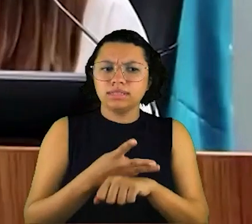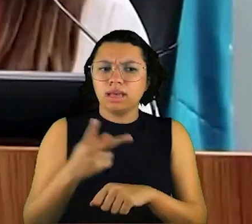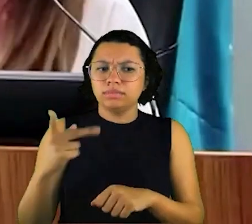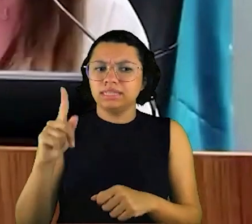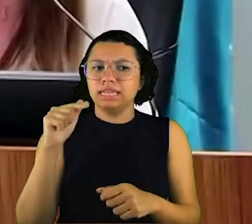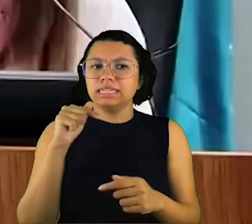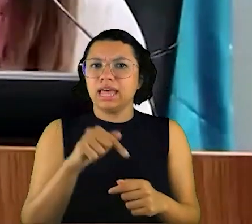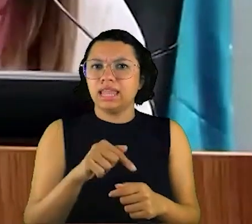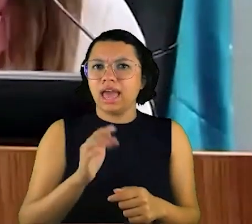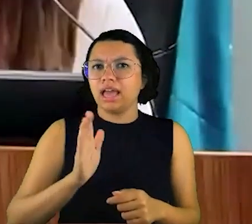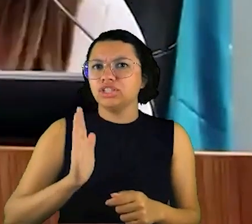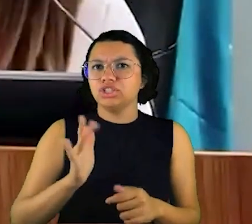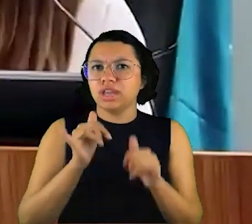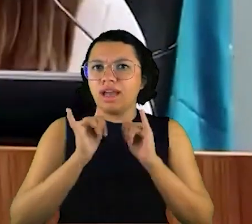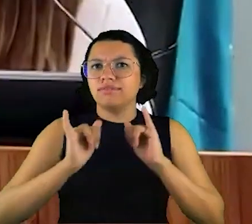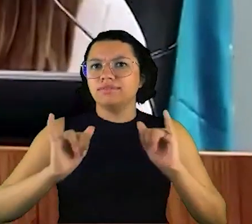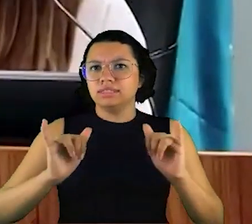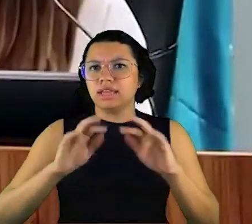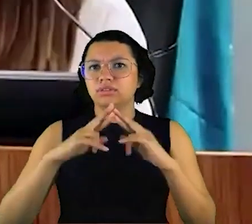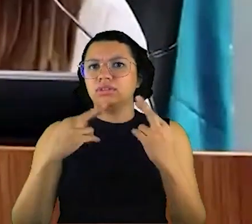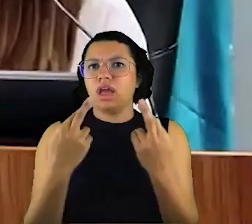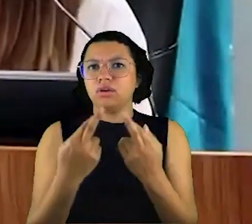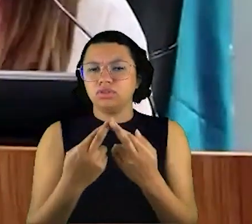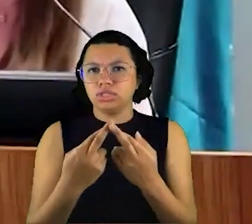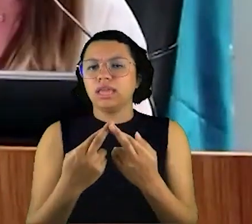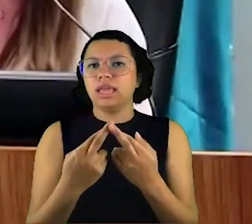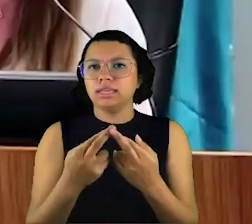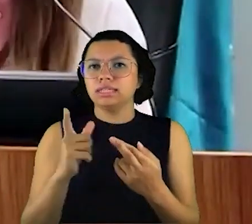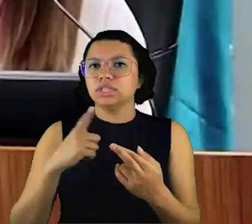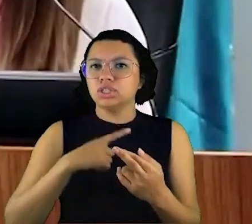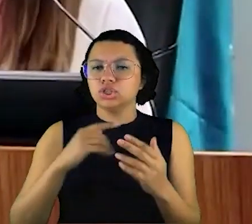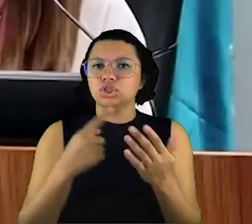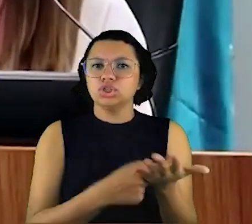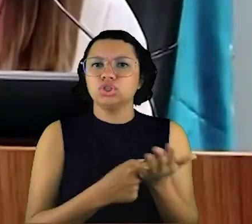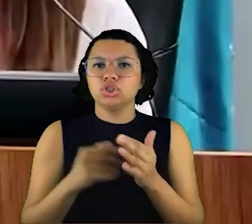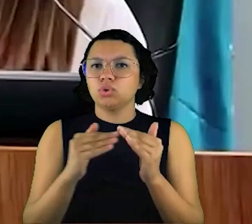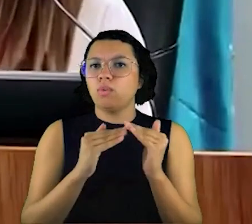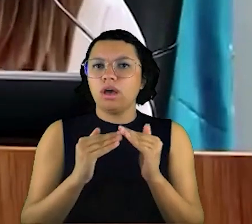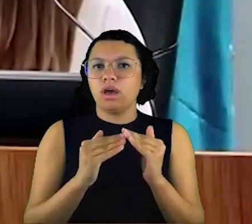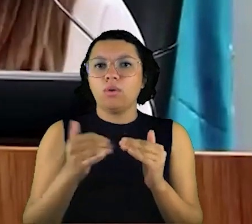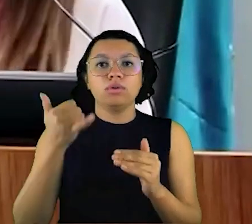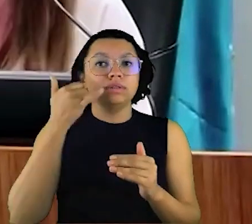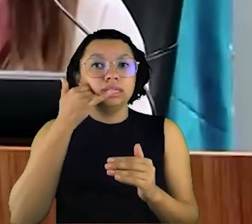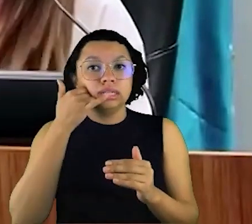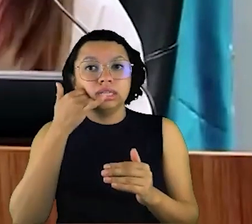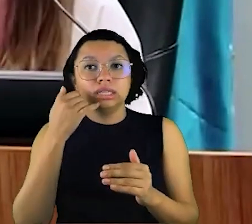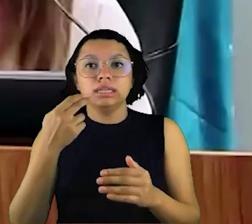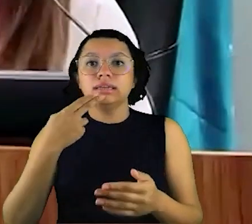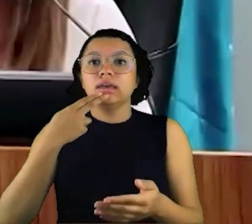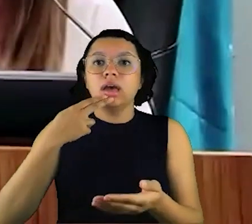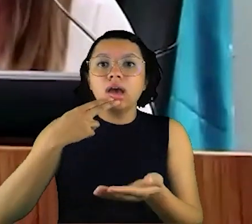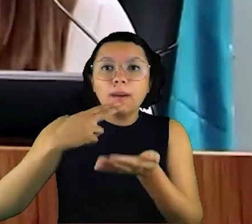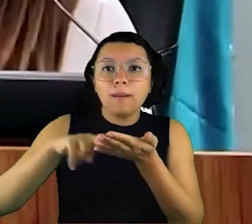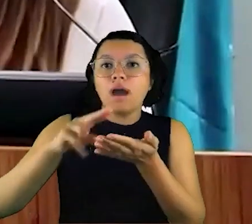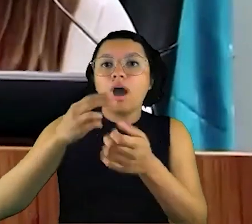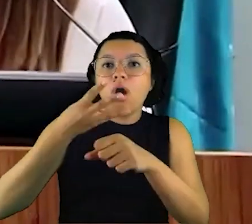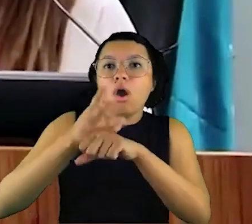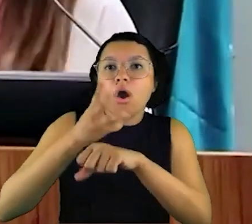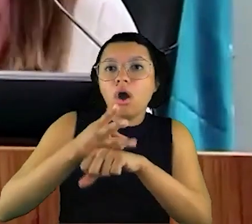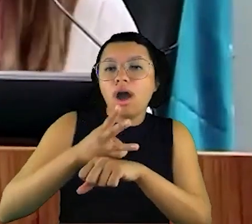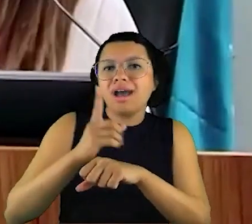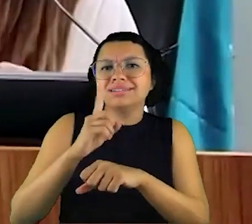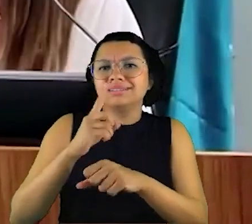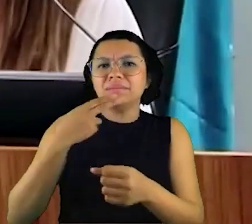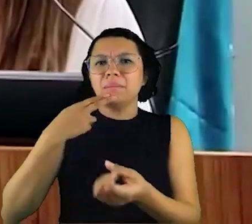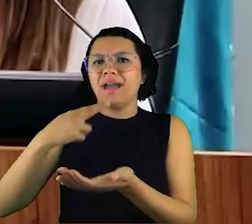lá. Ele já foi avisado na audiência de custódia de que poderia ter um acordo. Liga para ele ou manda um WhatsApp, manda um áudio no WhatsApp, qualquer coisa,